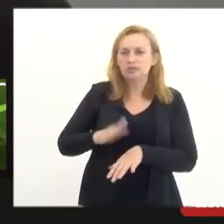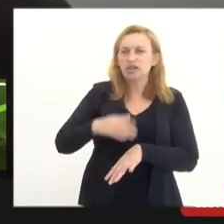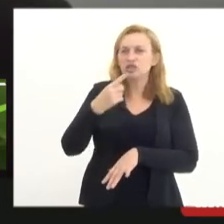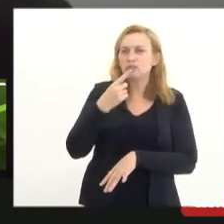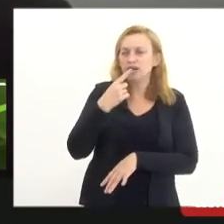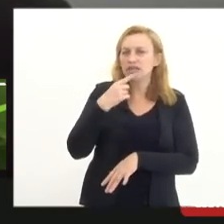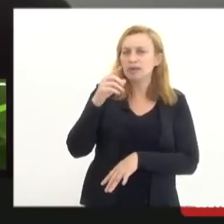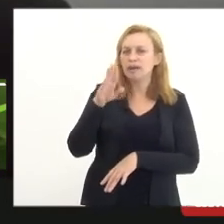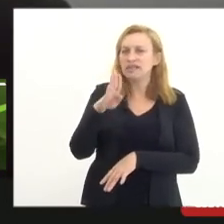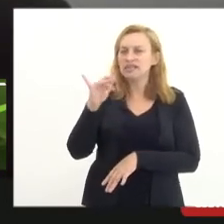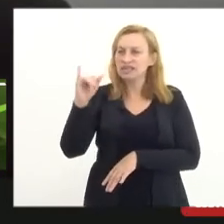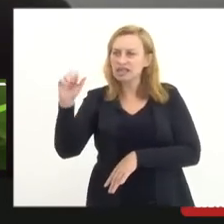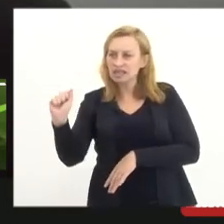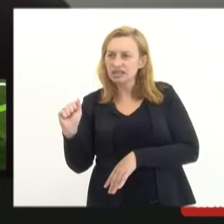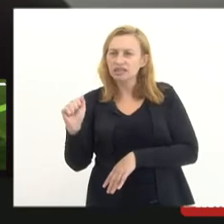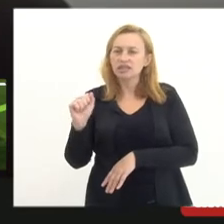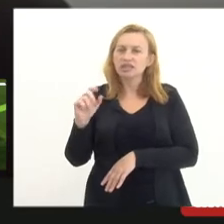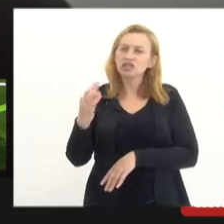né, o projeto